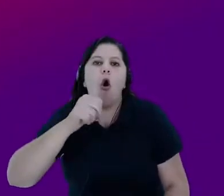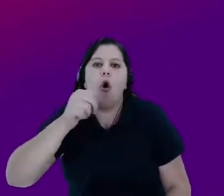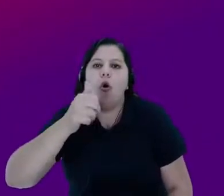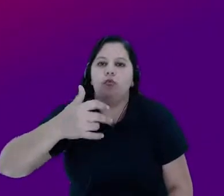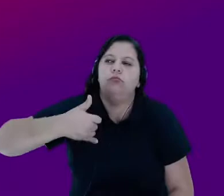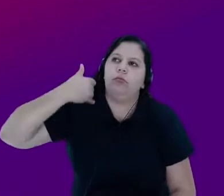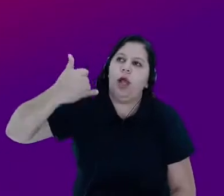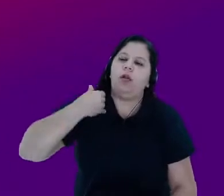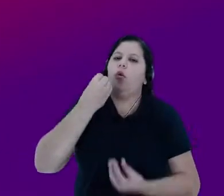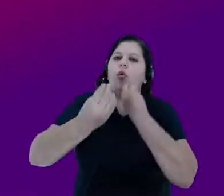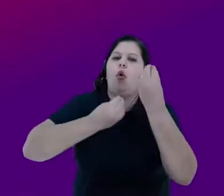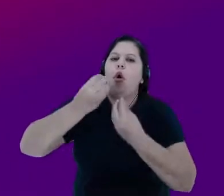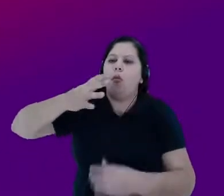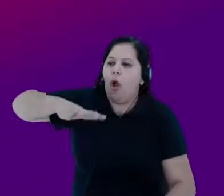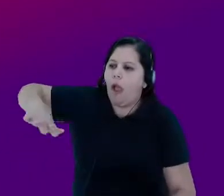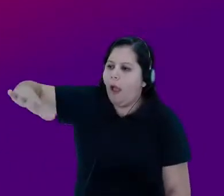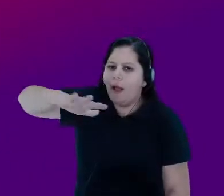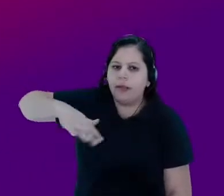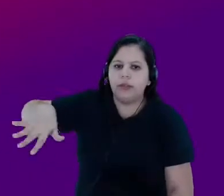estariam